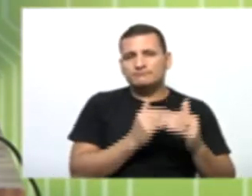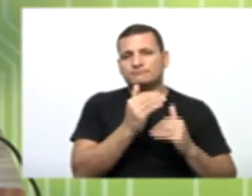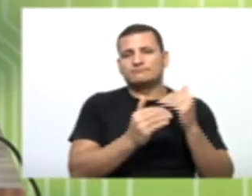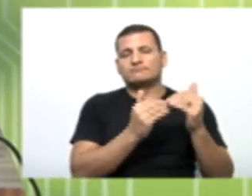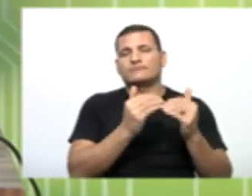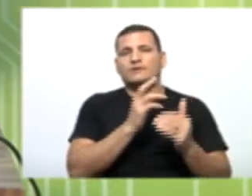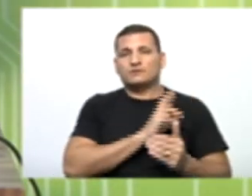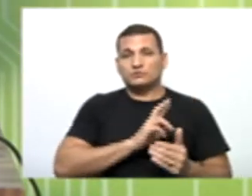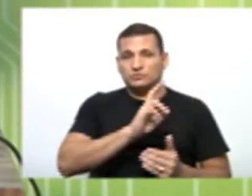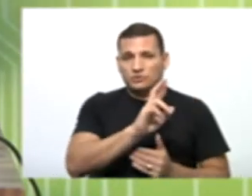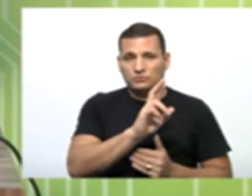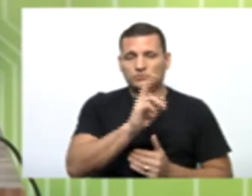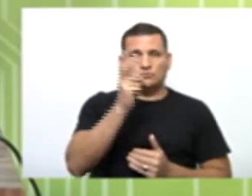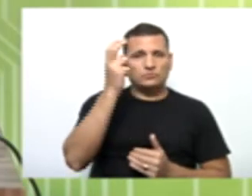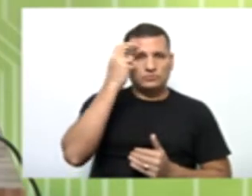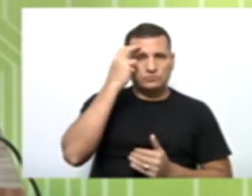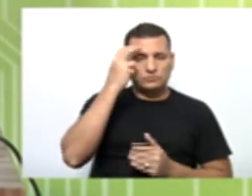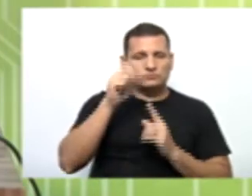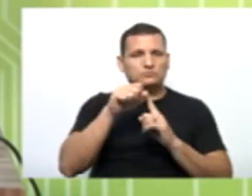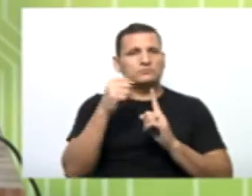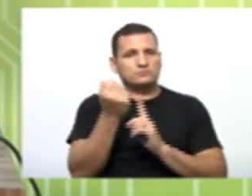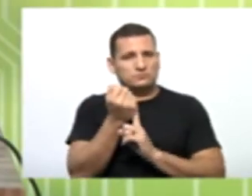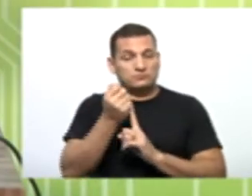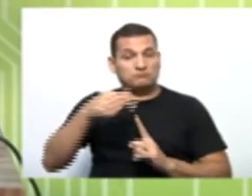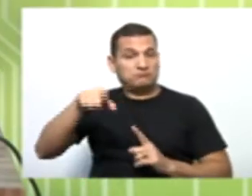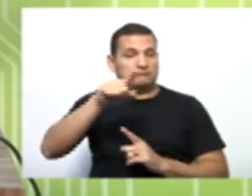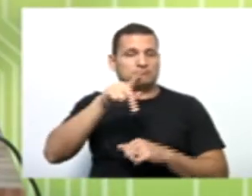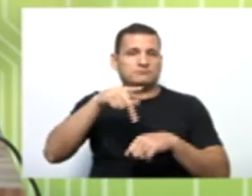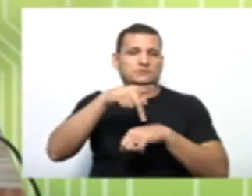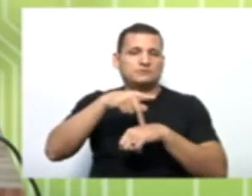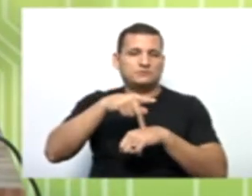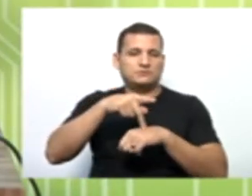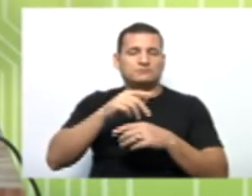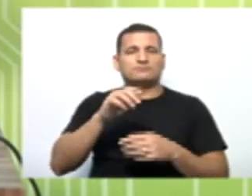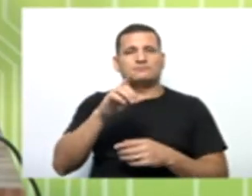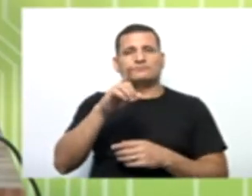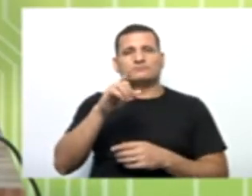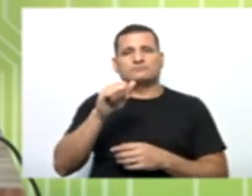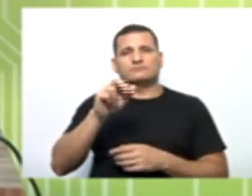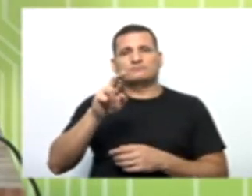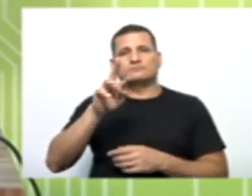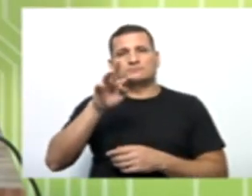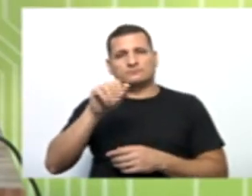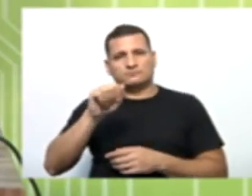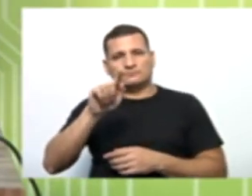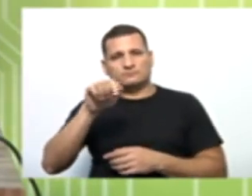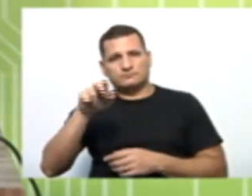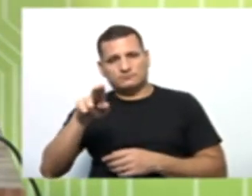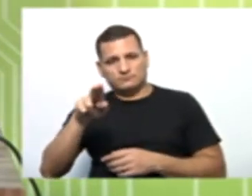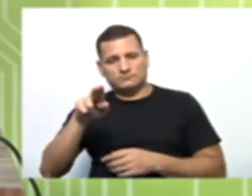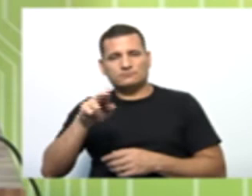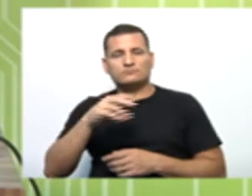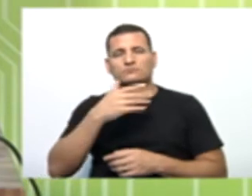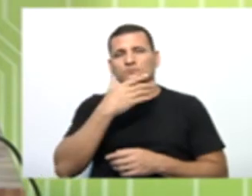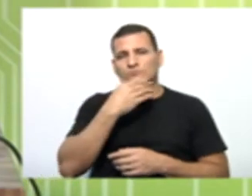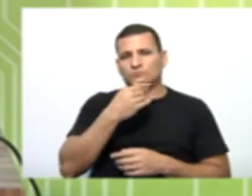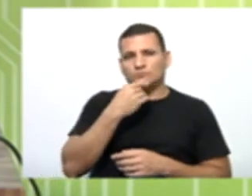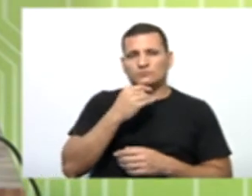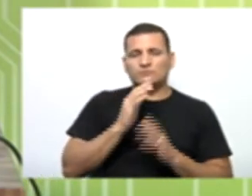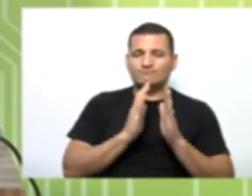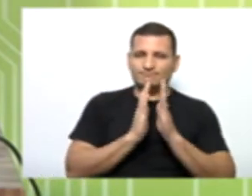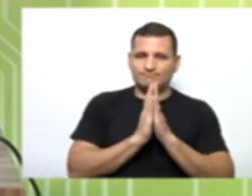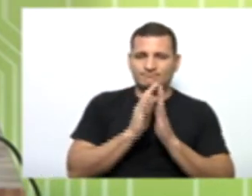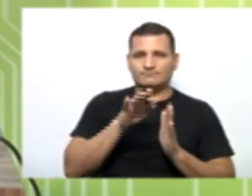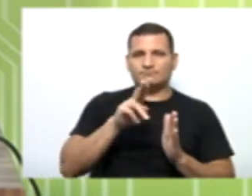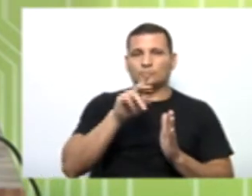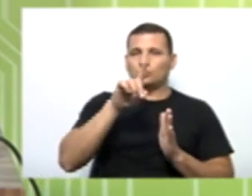como pela cultura, como pela sociedade desses países. Siddhartha Gautama, príncipe indiano, né, o principal Buda, o primeiro Buda,